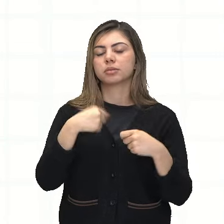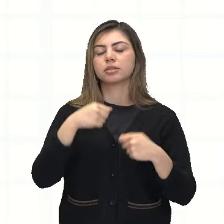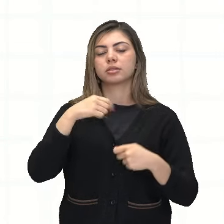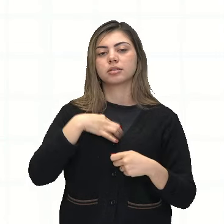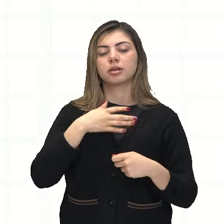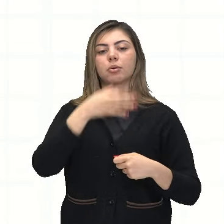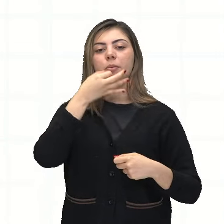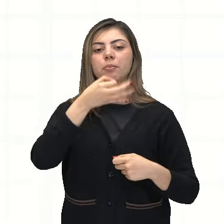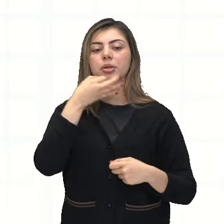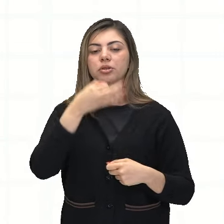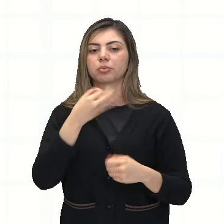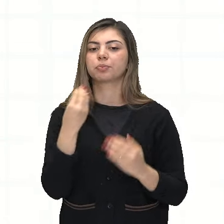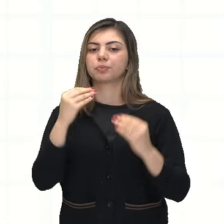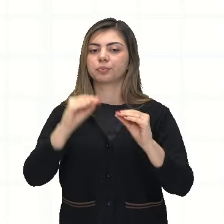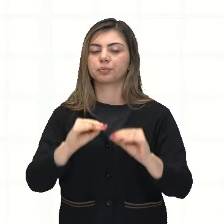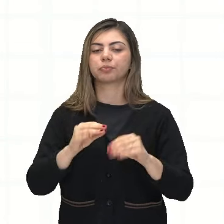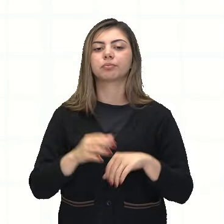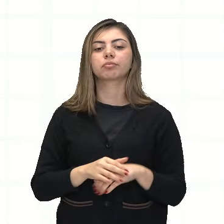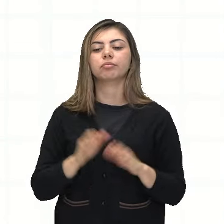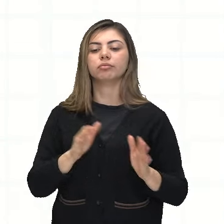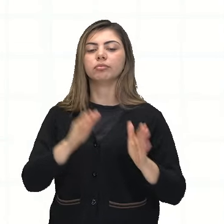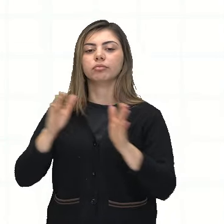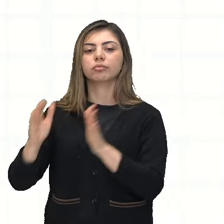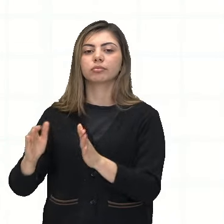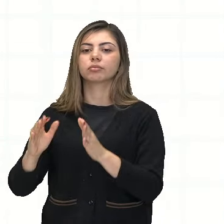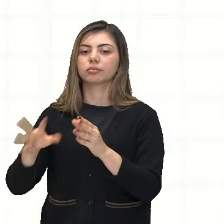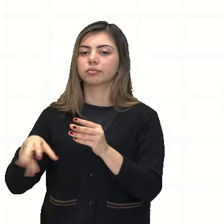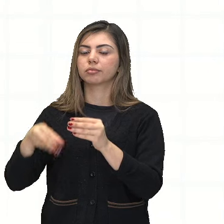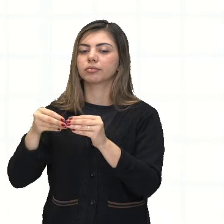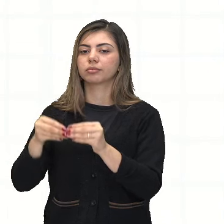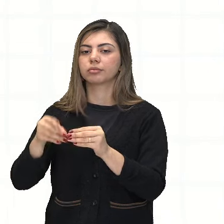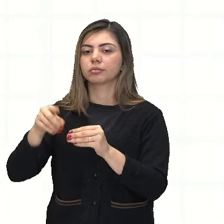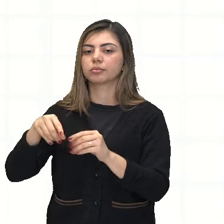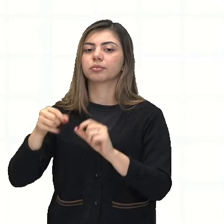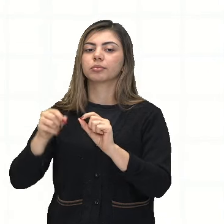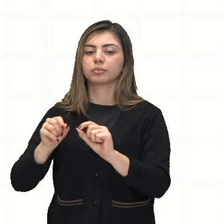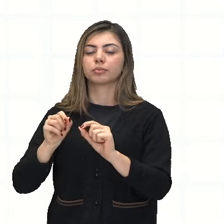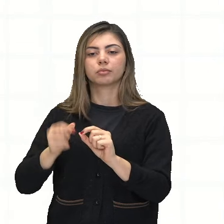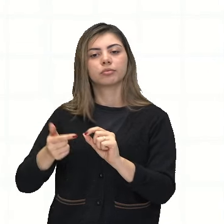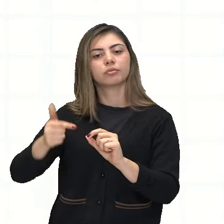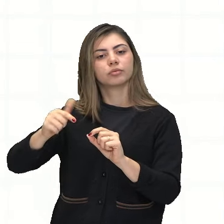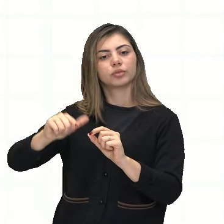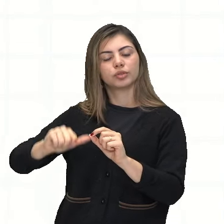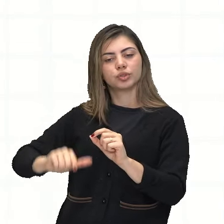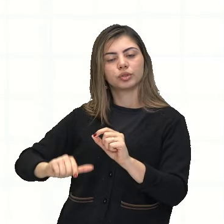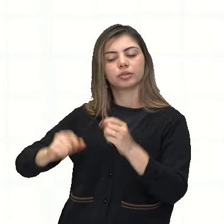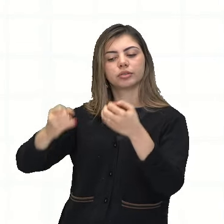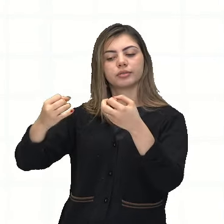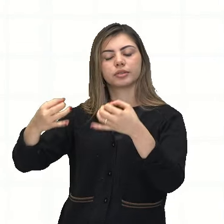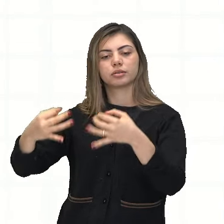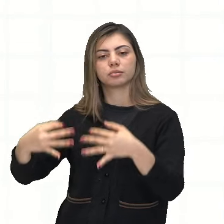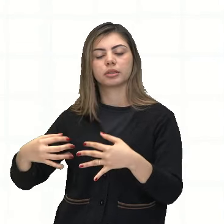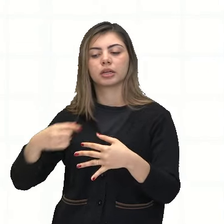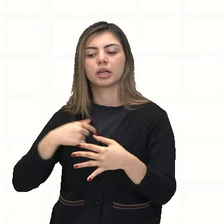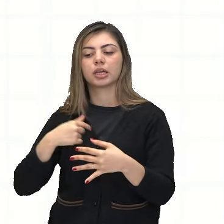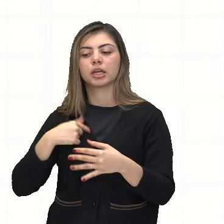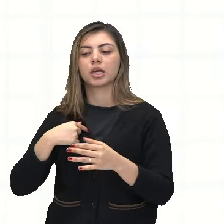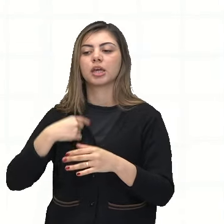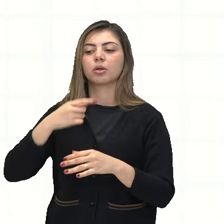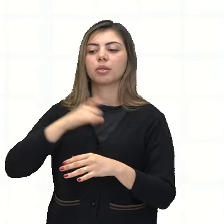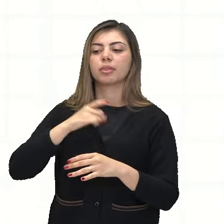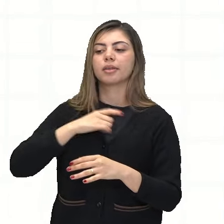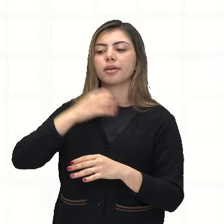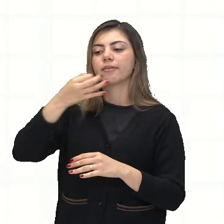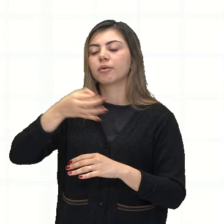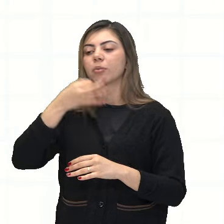posicionar então na conclusão eu vou reiterar a posição eu vou trazer lá ah eu quis dizer isso eu defendi